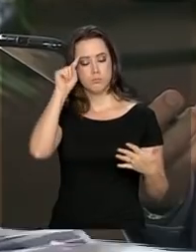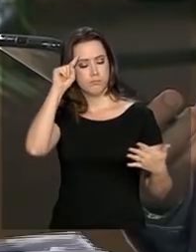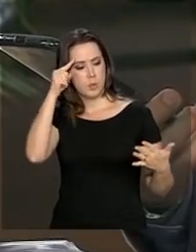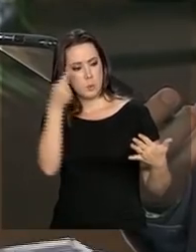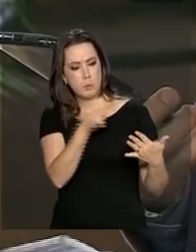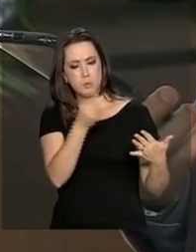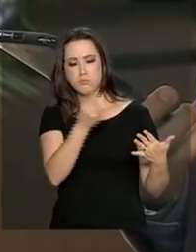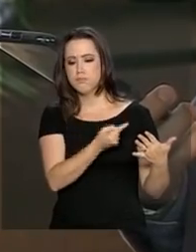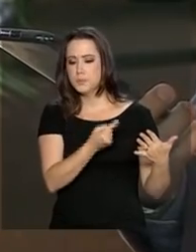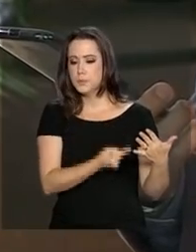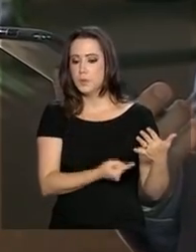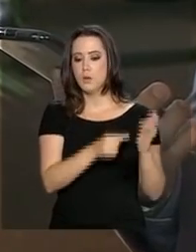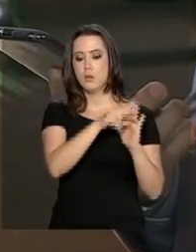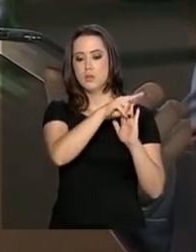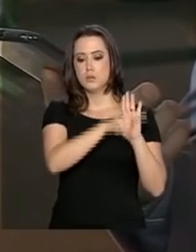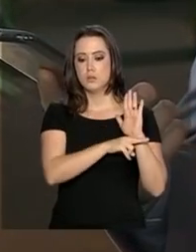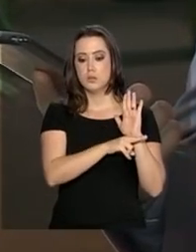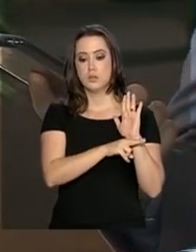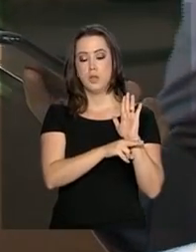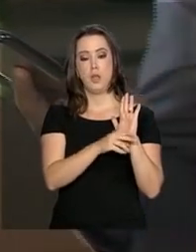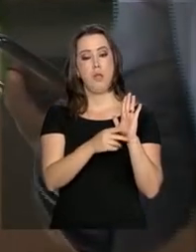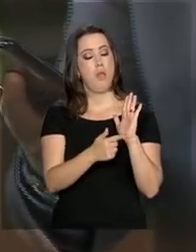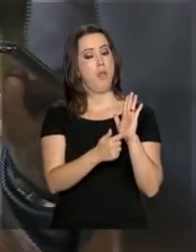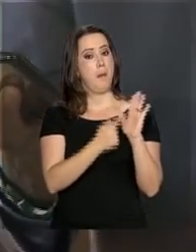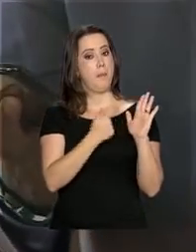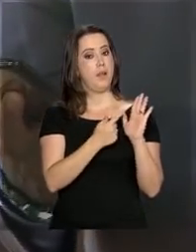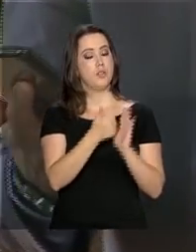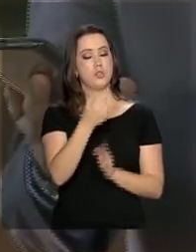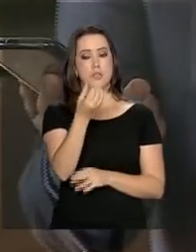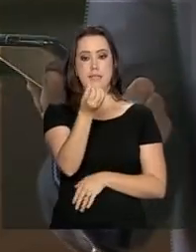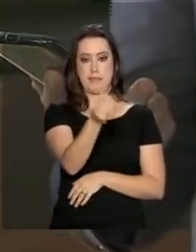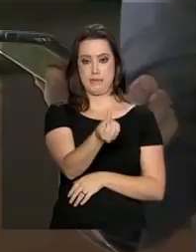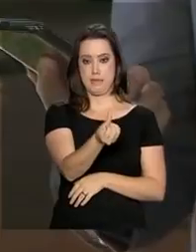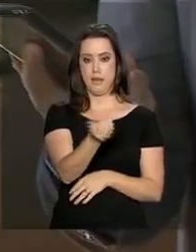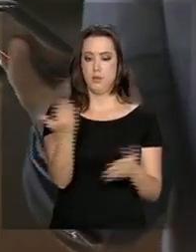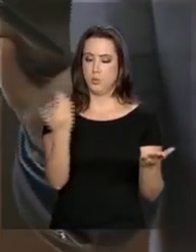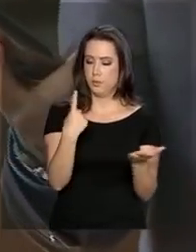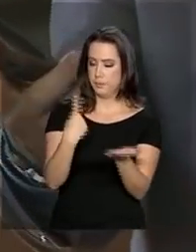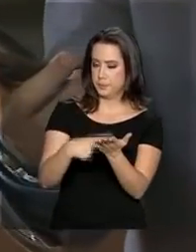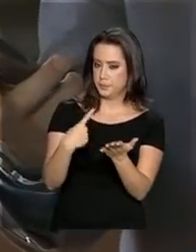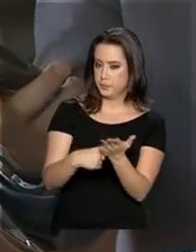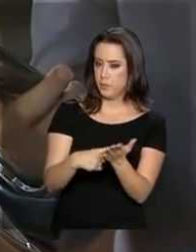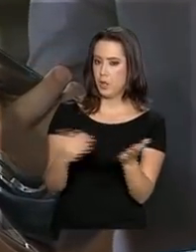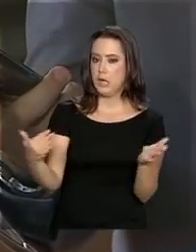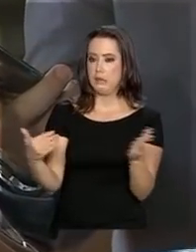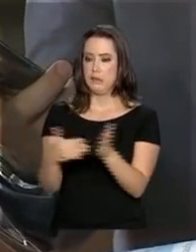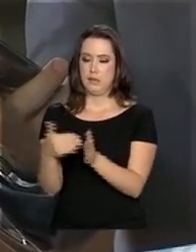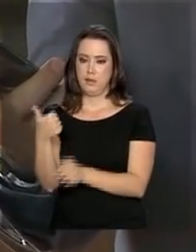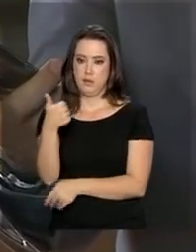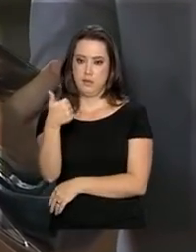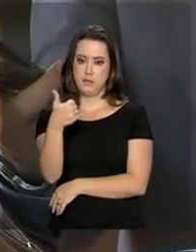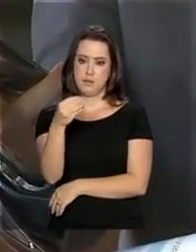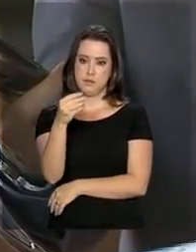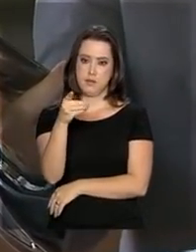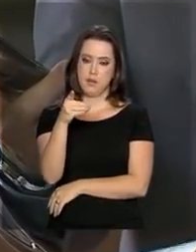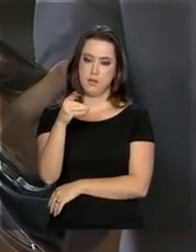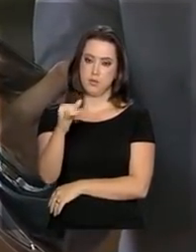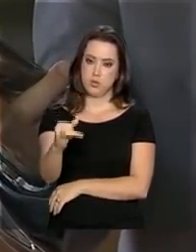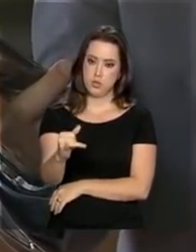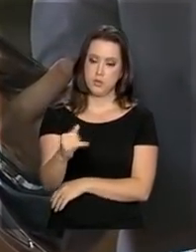a página 6 a agenda de governo de agora até os próximos 100 dias